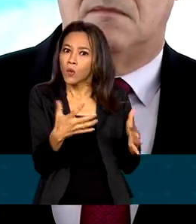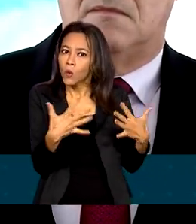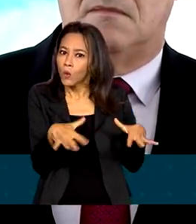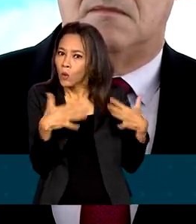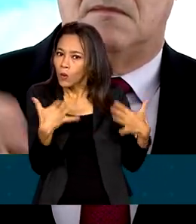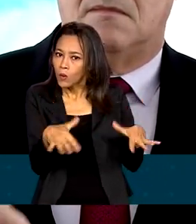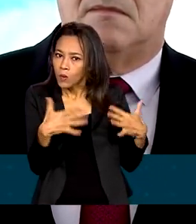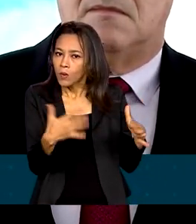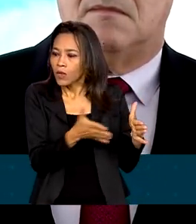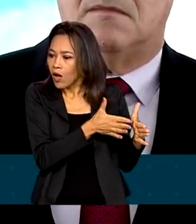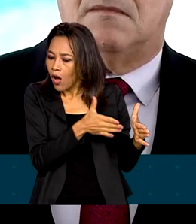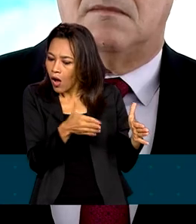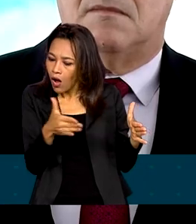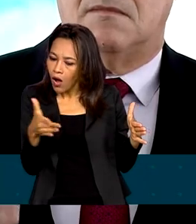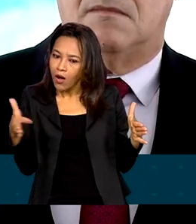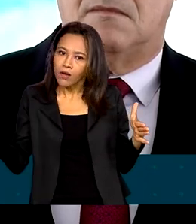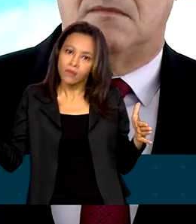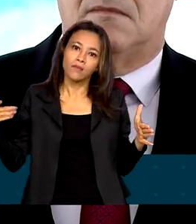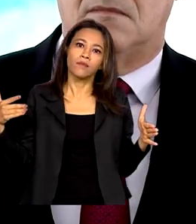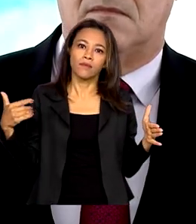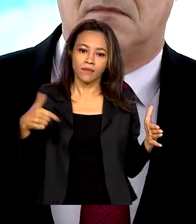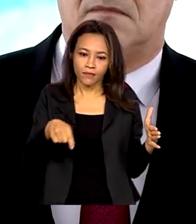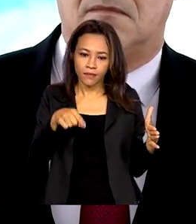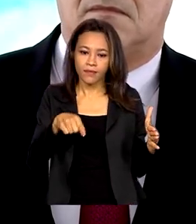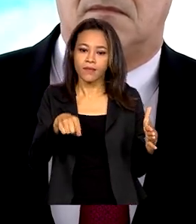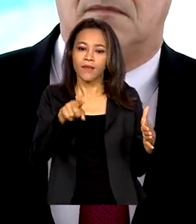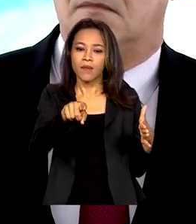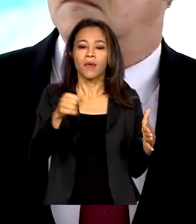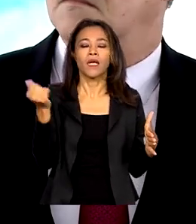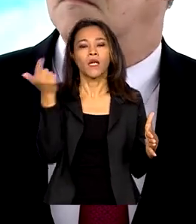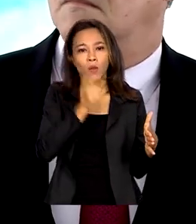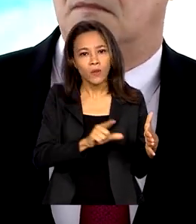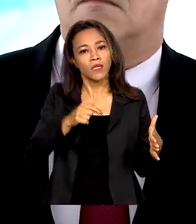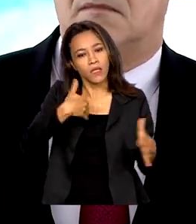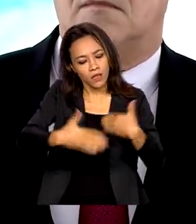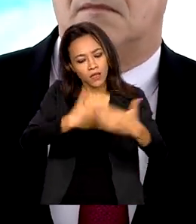precisam ter um olhar mais dedicado, mais linha de crédito para eles, para que ele possa desenvolver novas atividades.